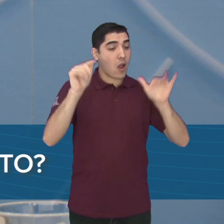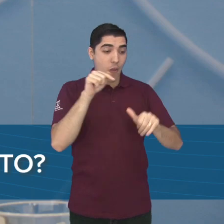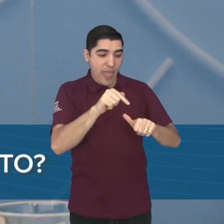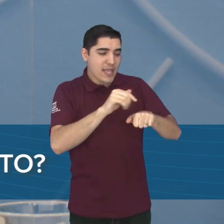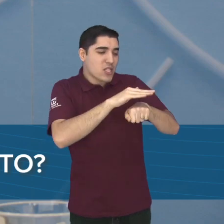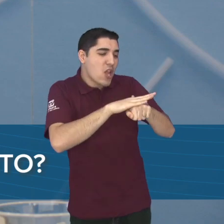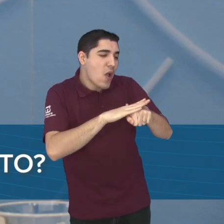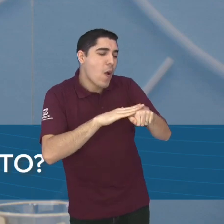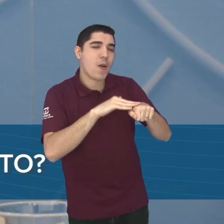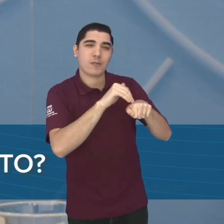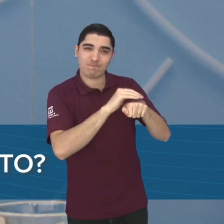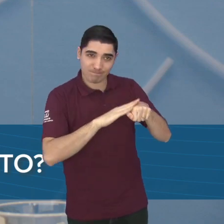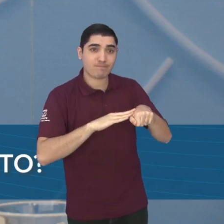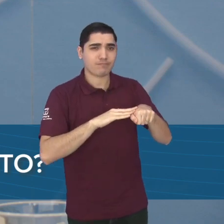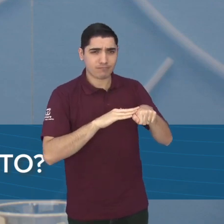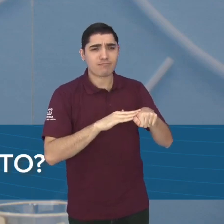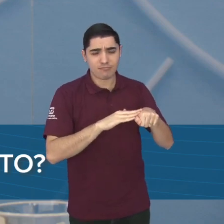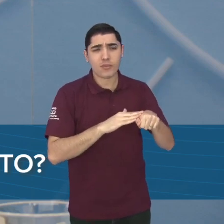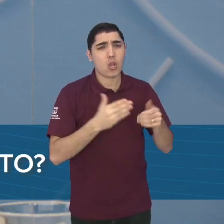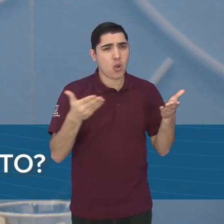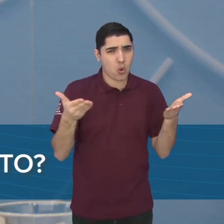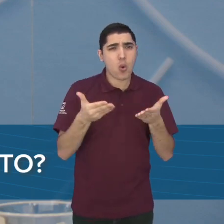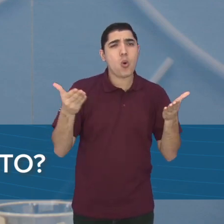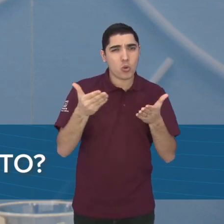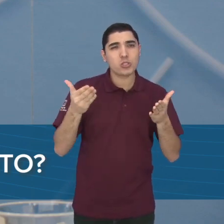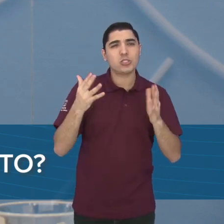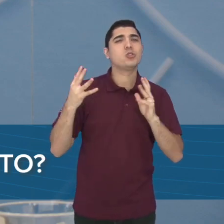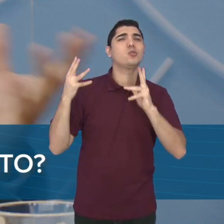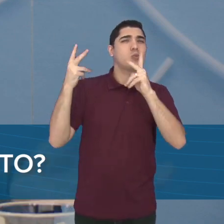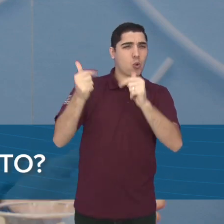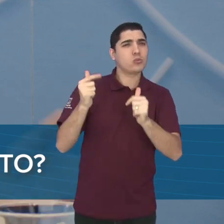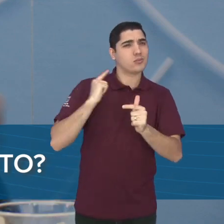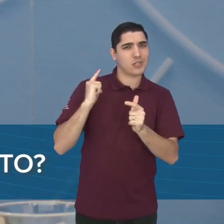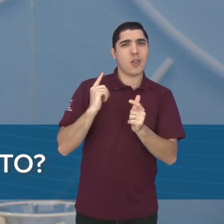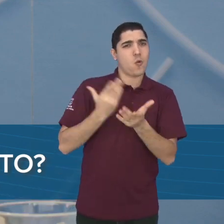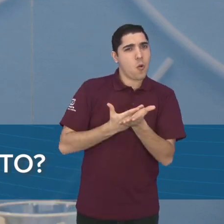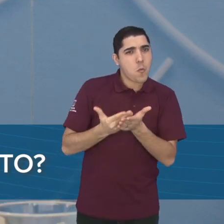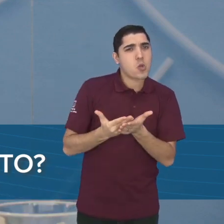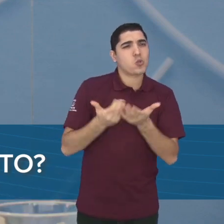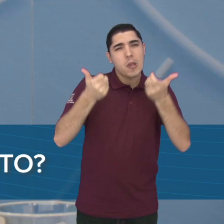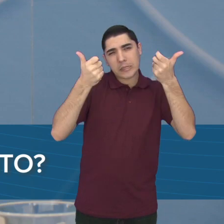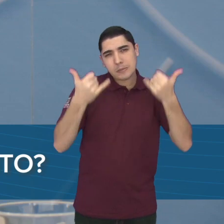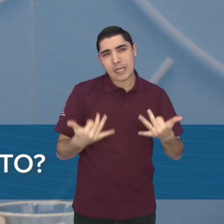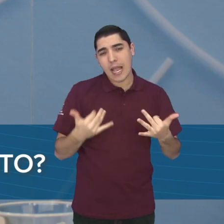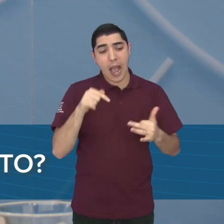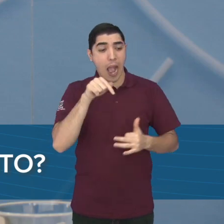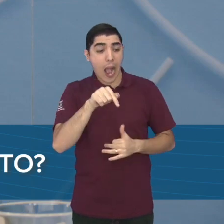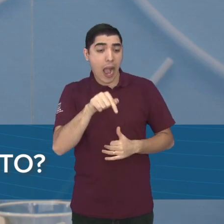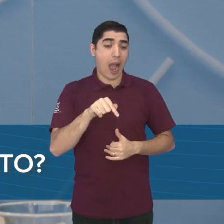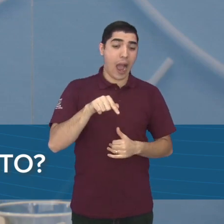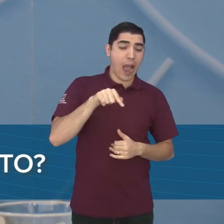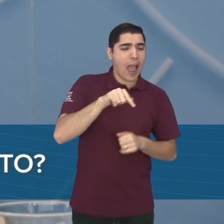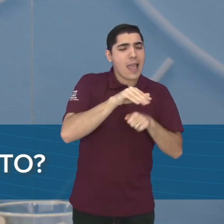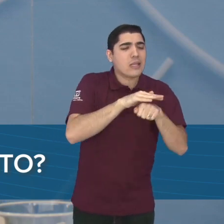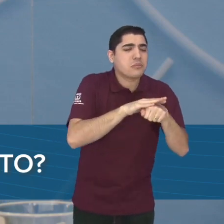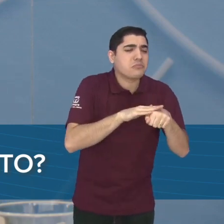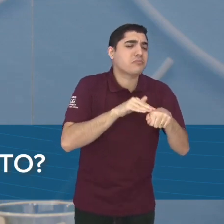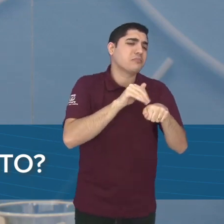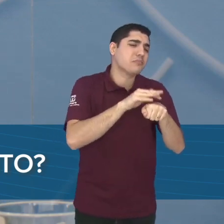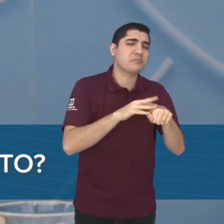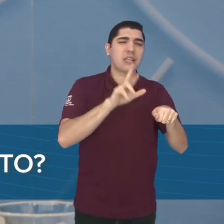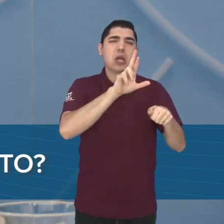romantização, né? Enfim, tem sido muito comum falar sobre romantizar alguma coisa, algum tema, mas